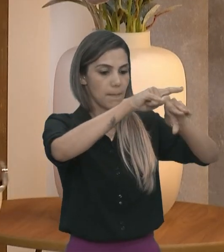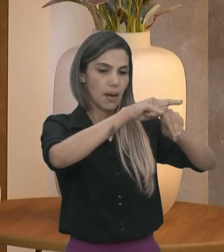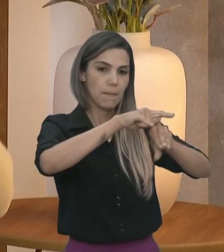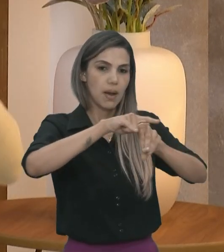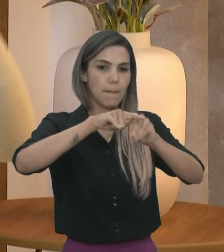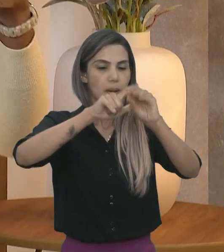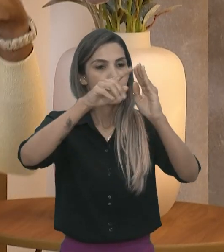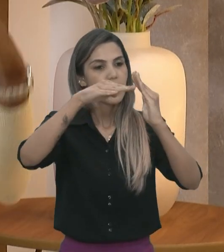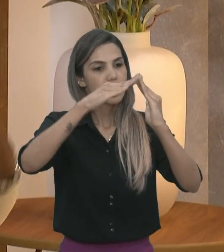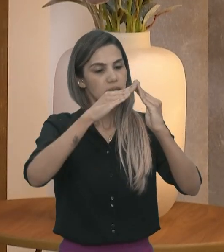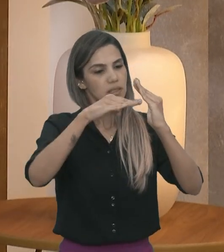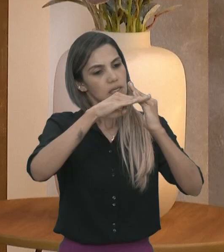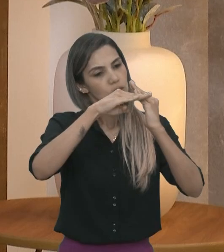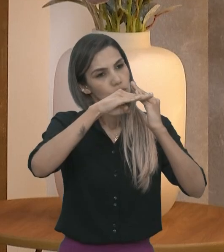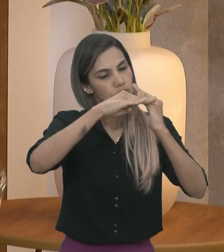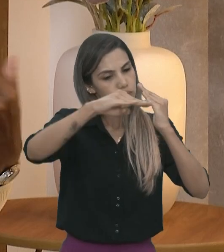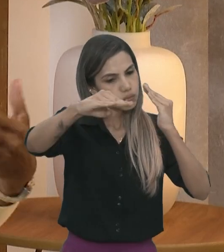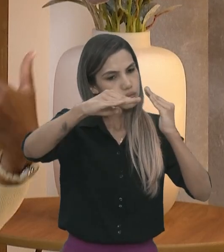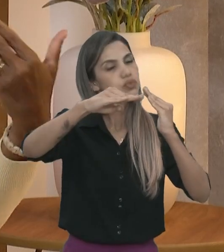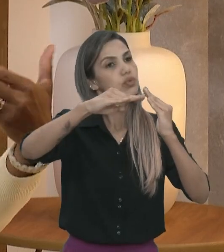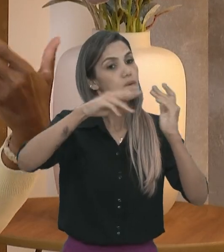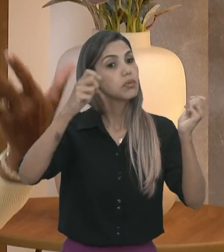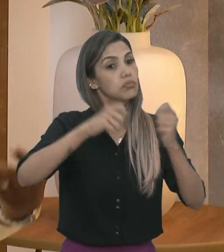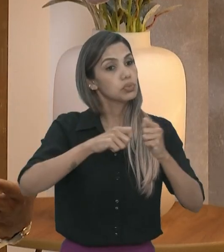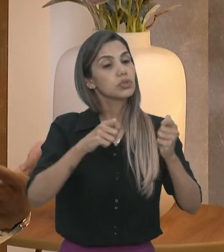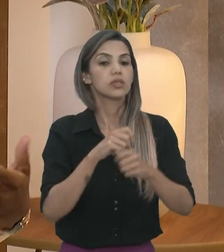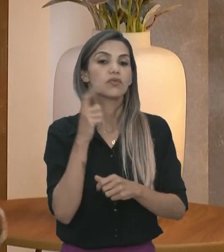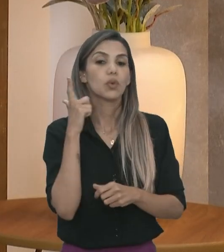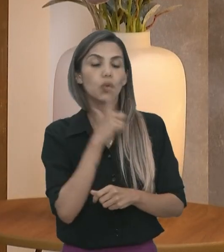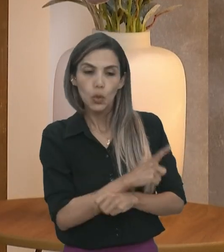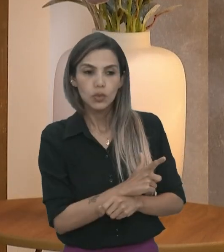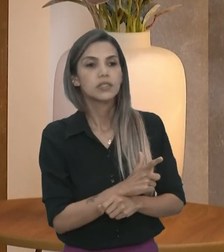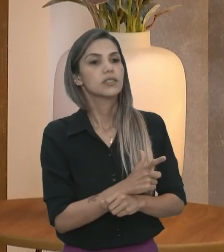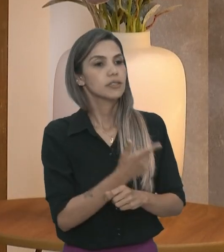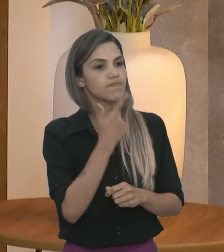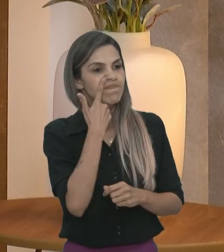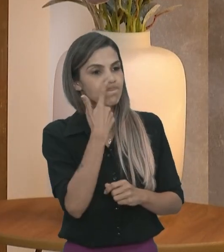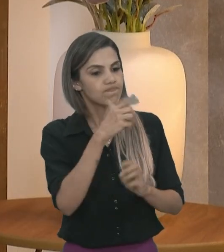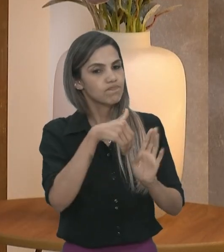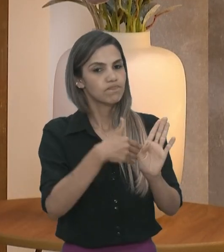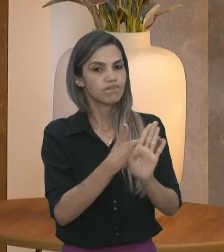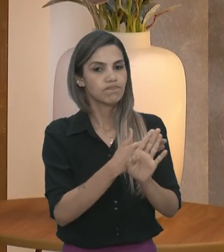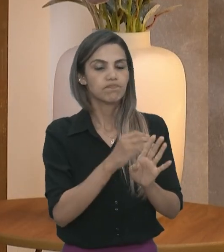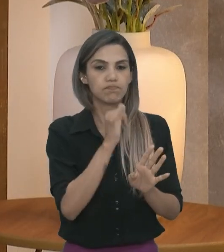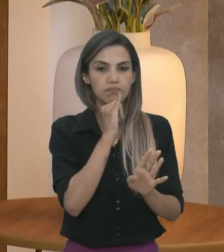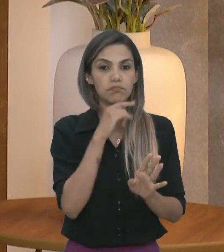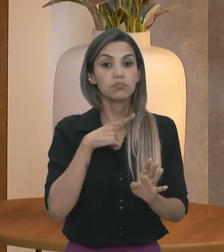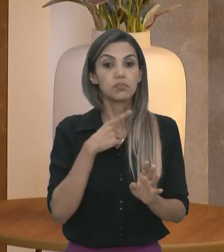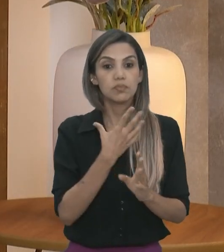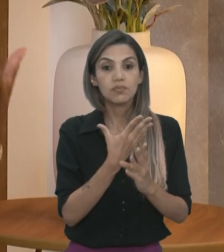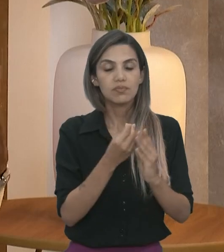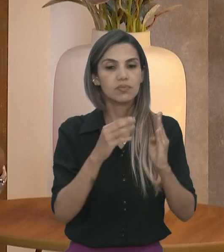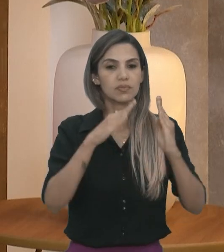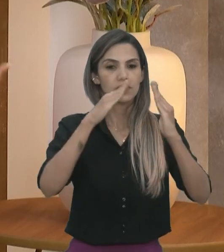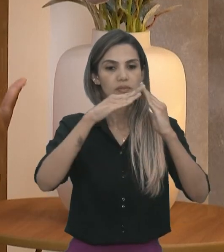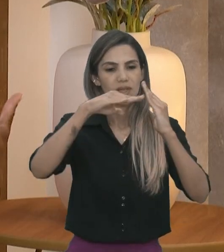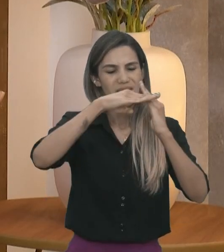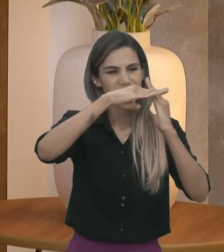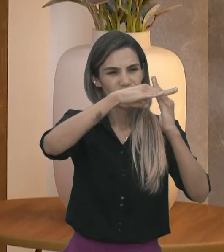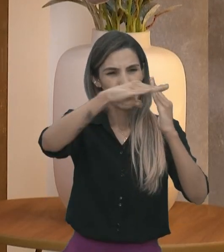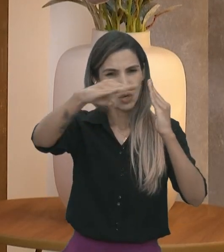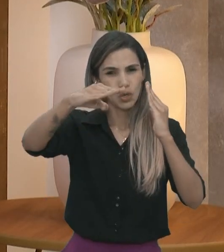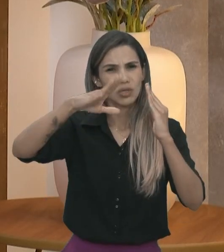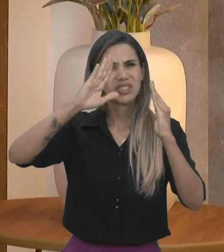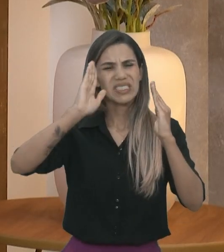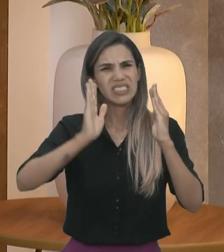essa visão panorâmica ali e ver como que estava a situação. Muitas marquises já estão num estado